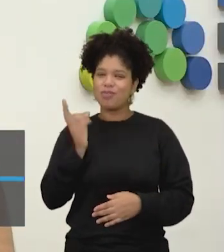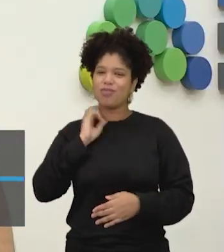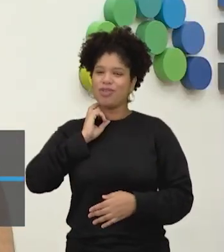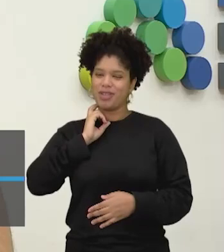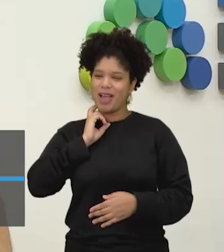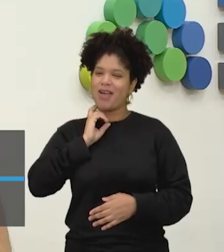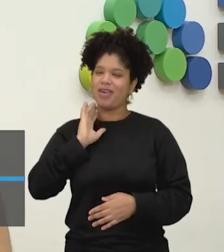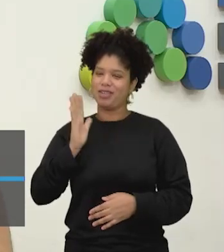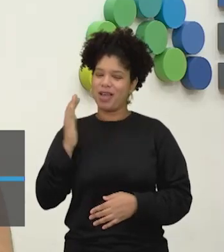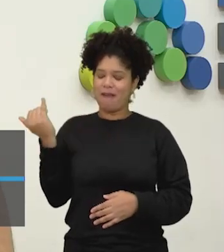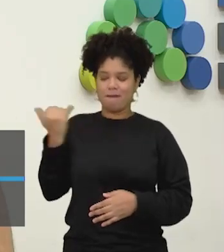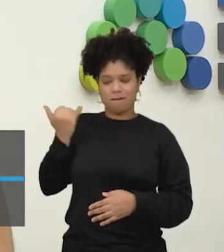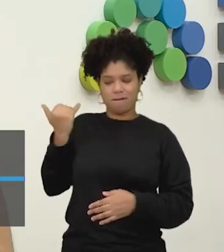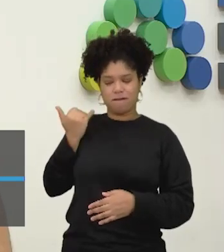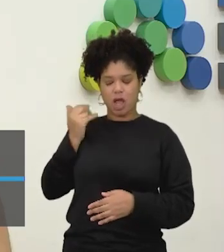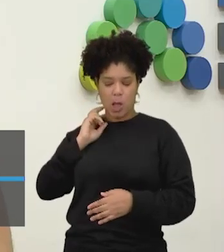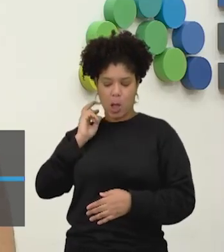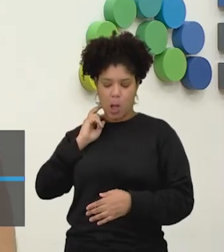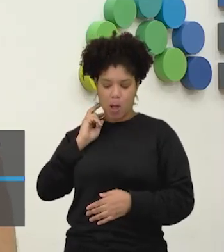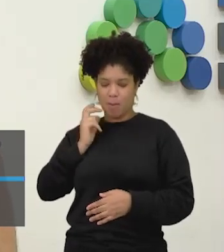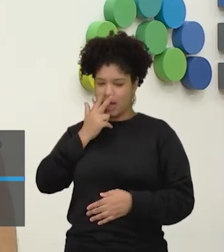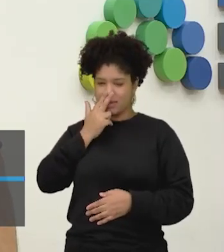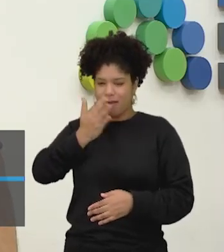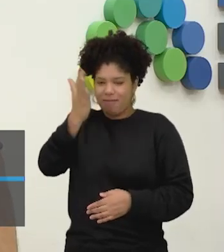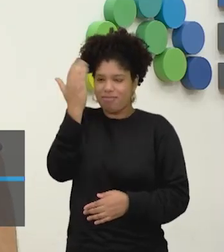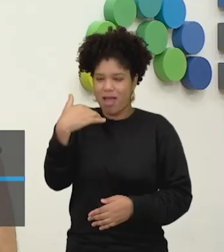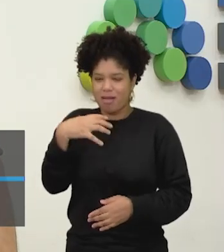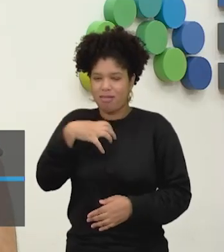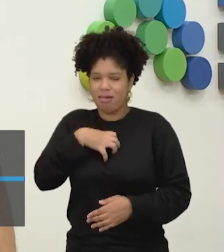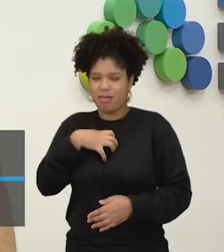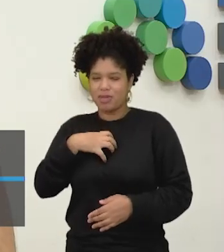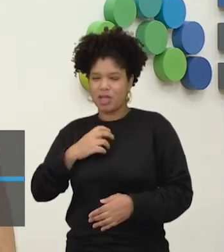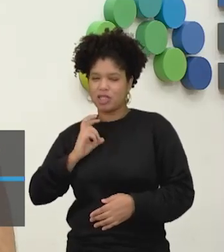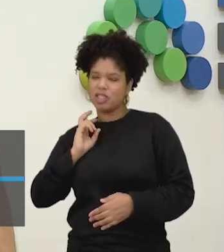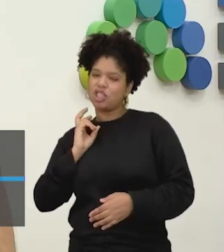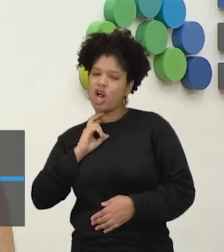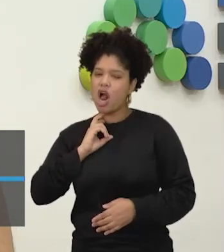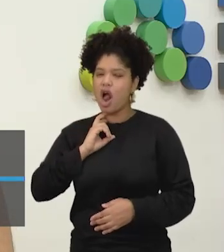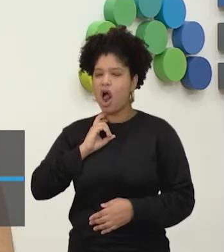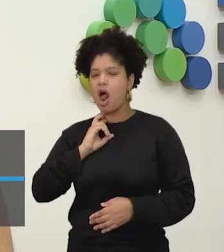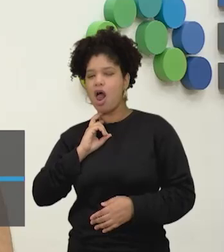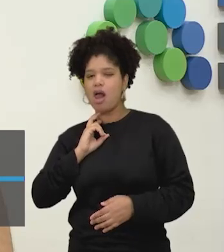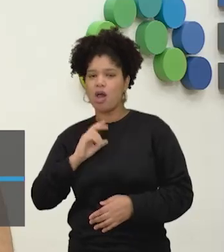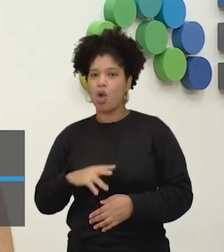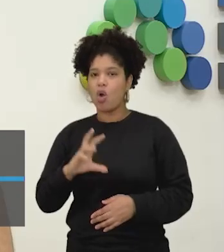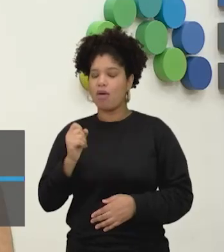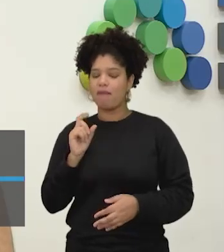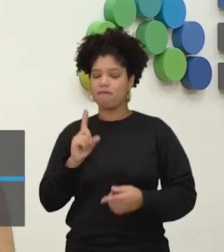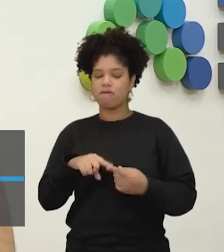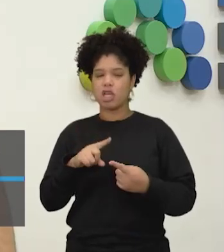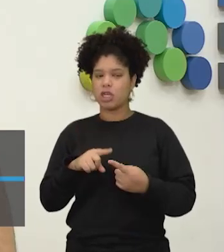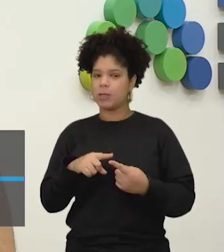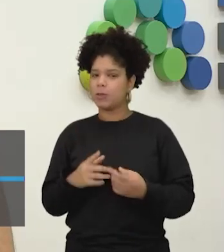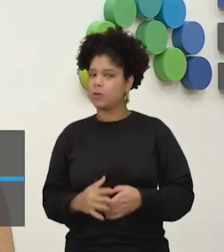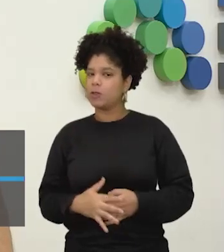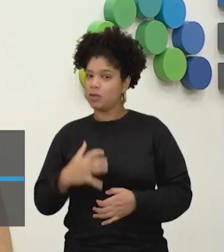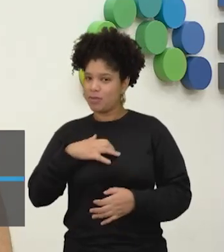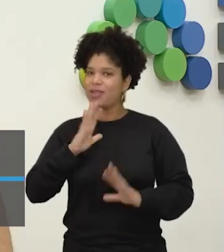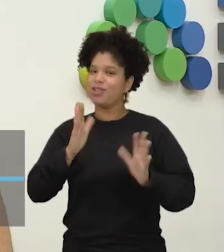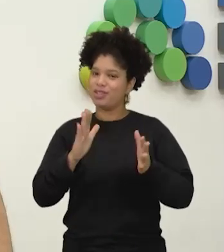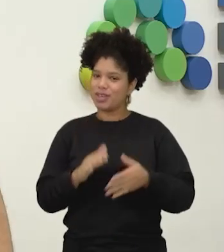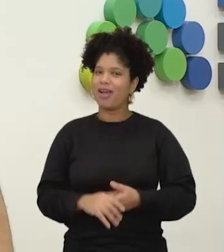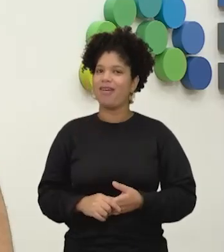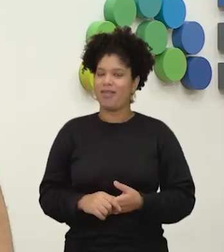várias vezes, né? O morcego já conversa. Em algum momento a gente pegou e fez mal pra quem fez bem pra gente. Sim. Em algum momento você acordou, se sentiu inútil. Mas